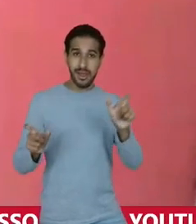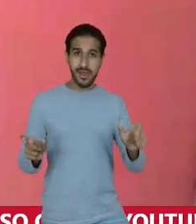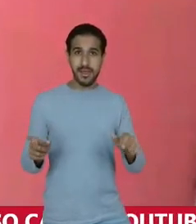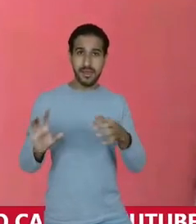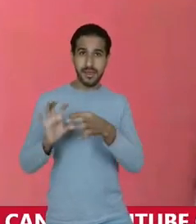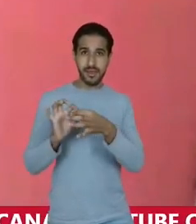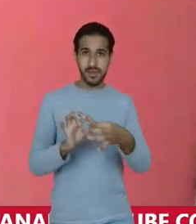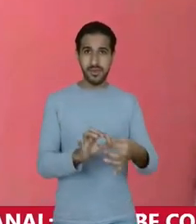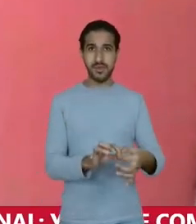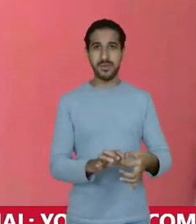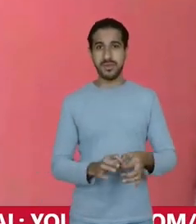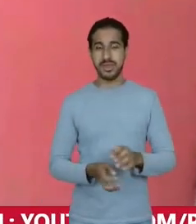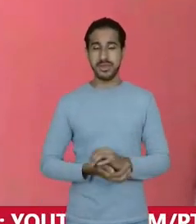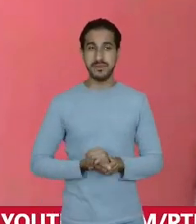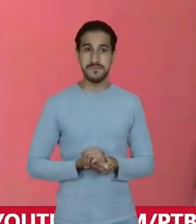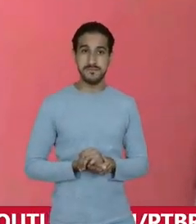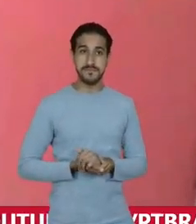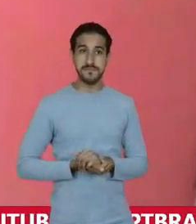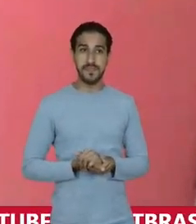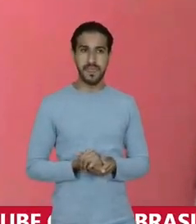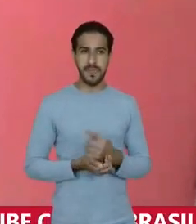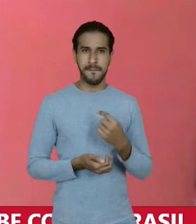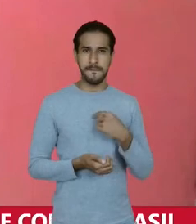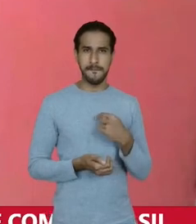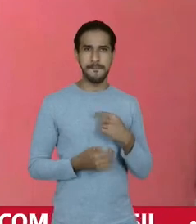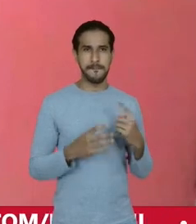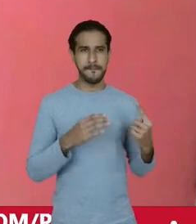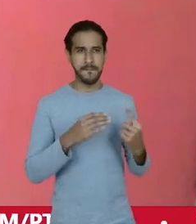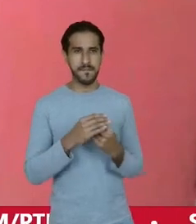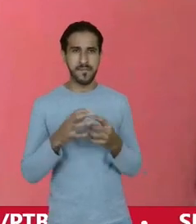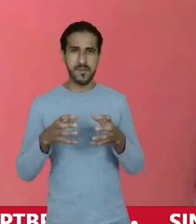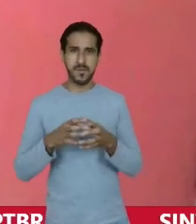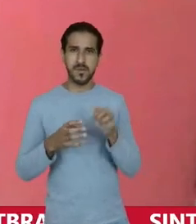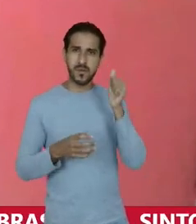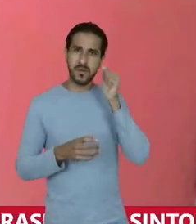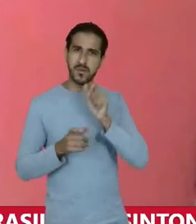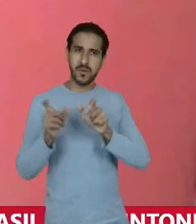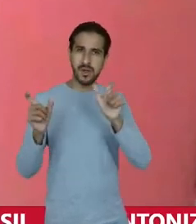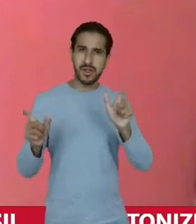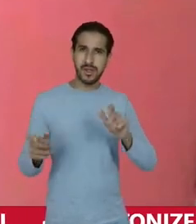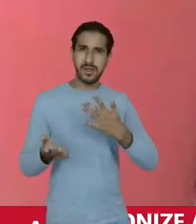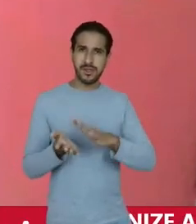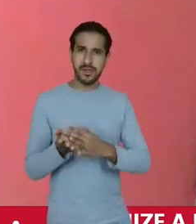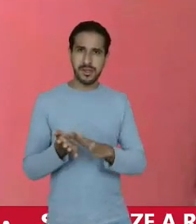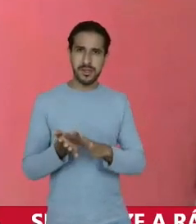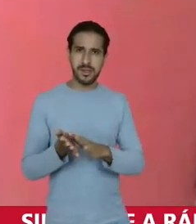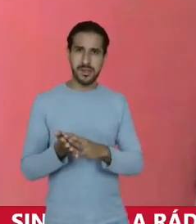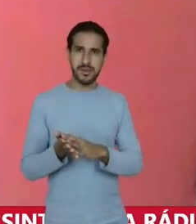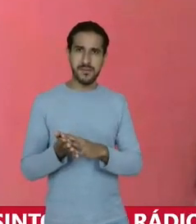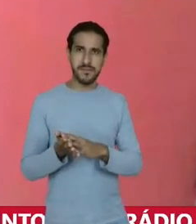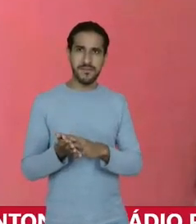nesse movimento, né? Eu faço parte do movimento das mulheres sambistas,